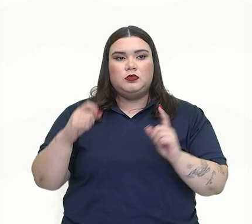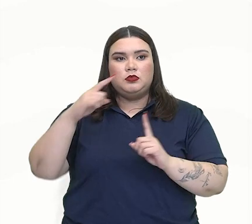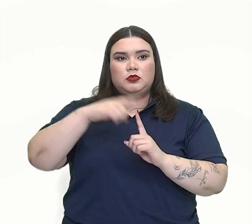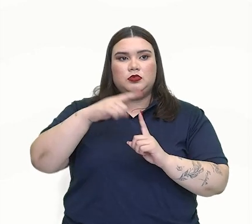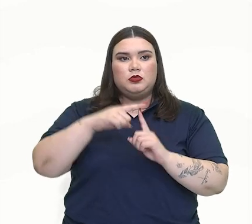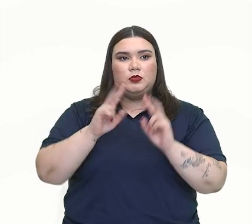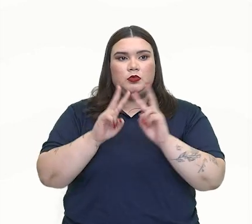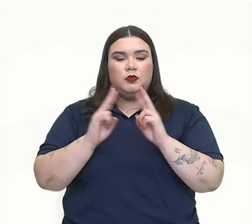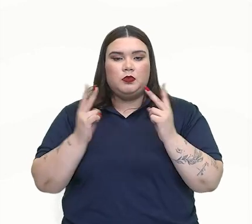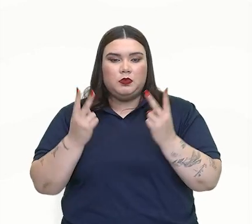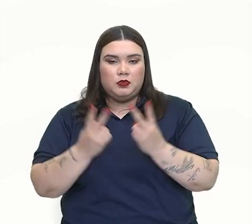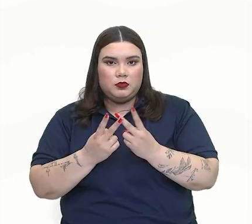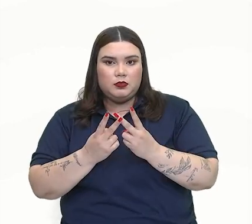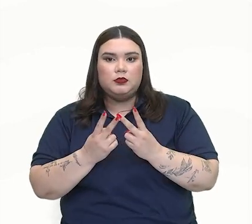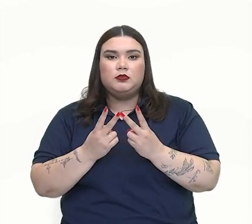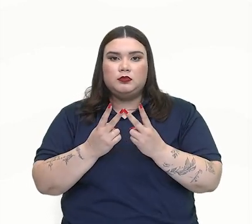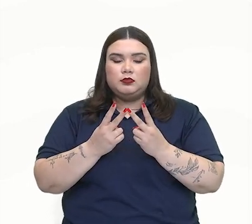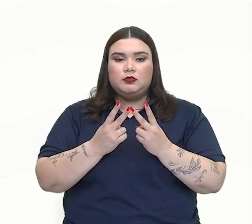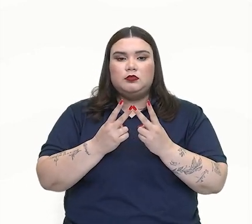de volume.